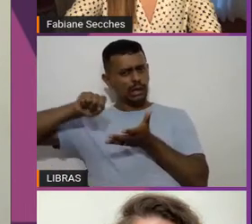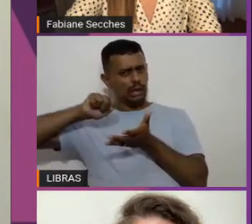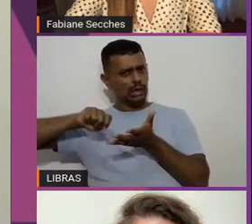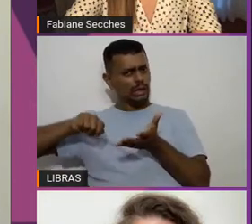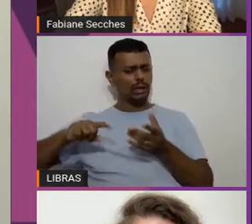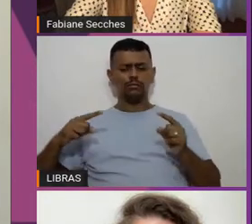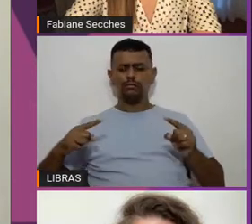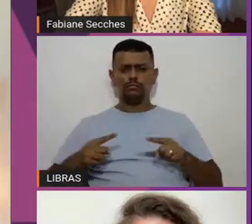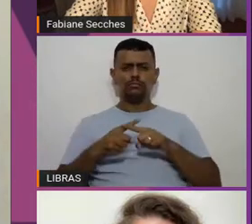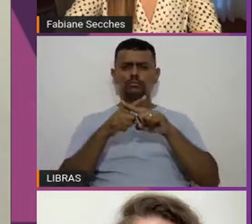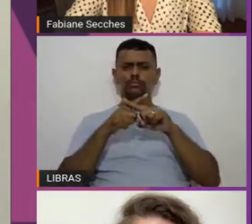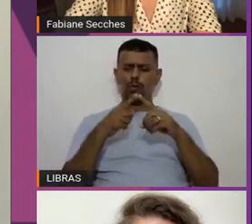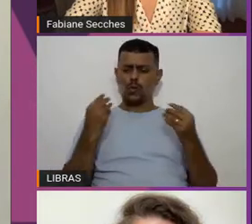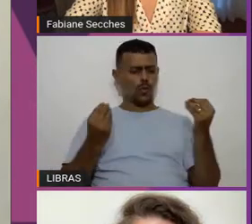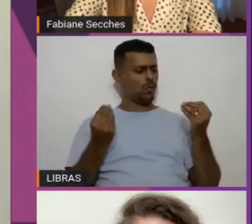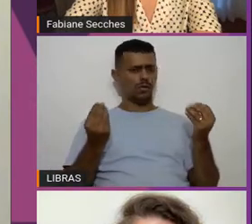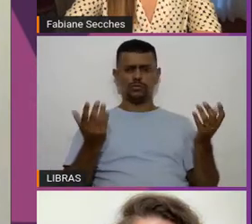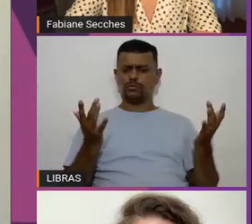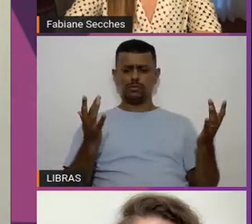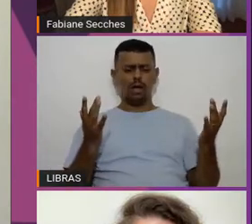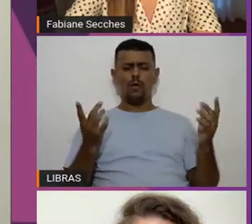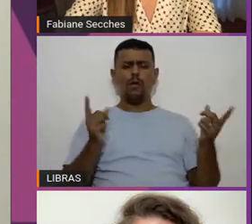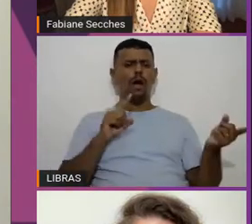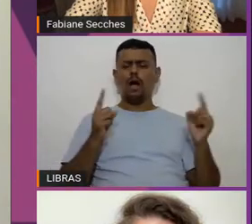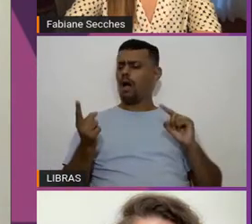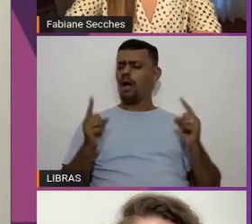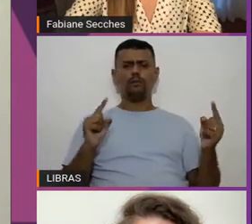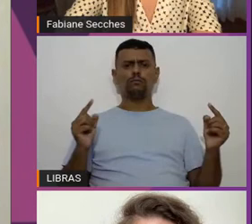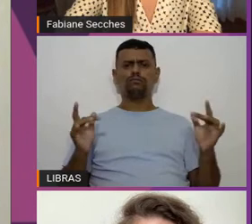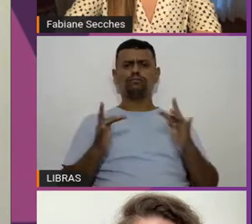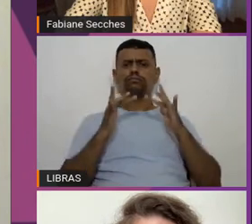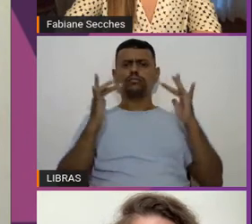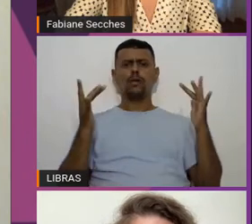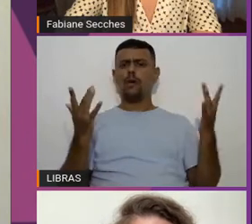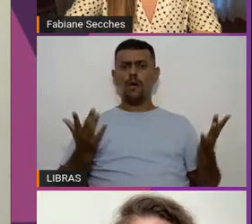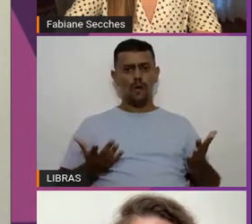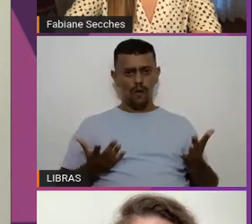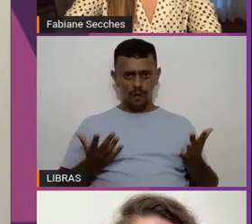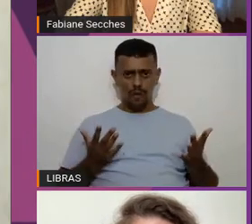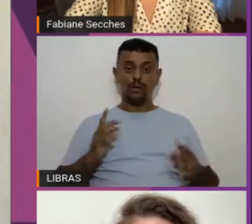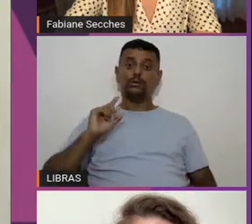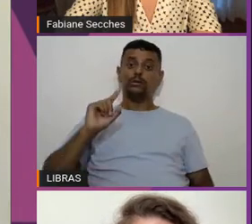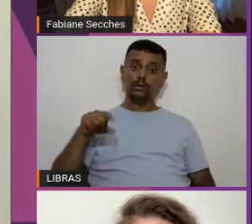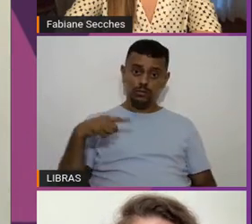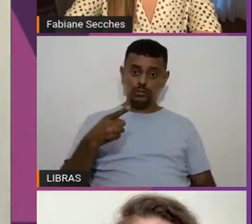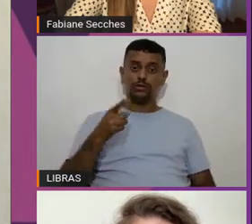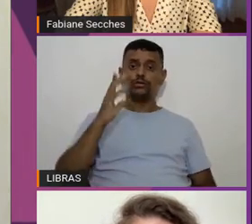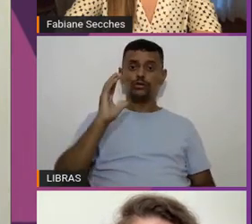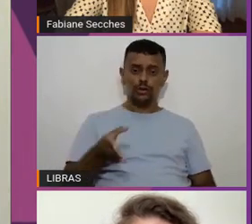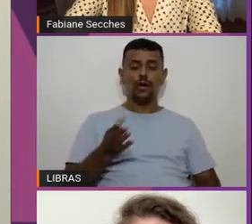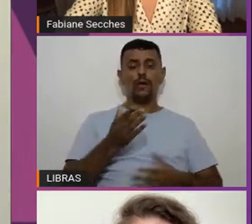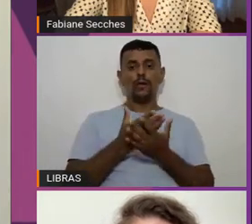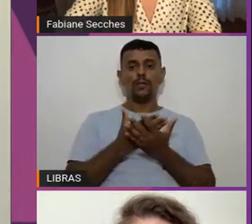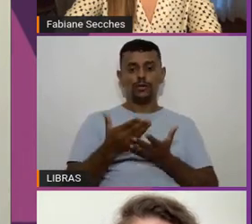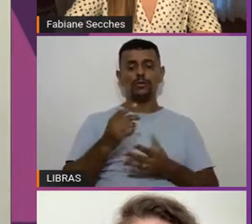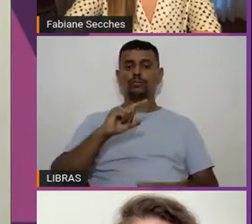essa relação entre escrita e corpo e quando surgiu a chave de casa que foi meu primeiro e